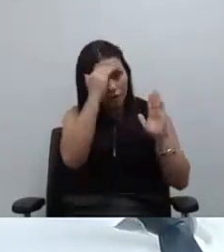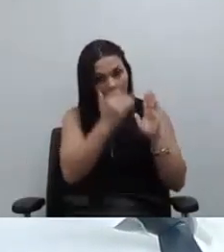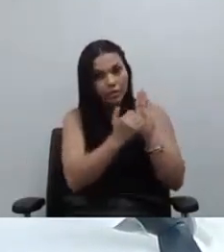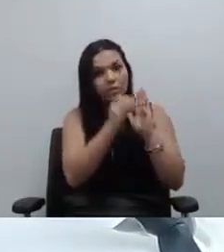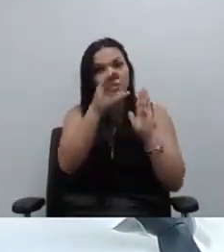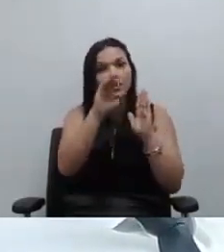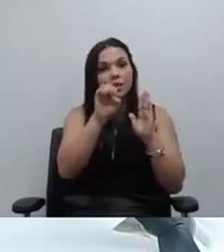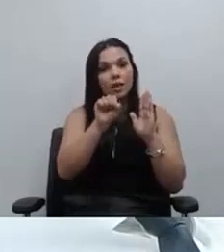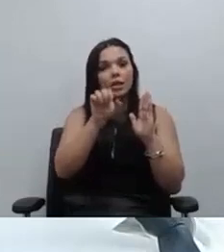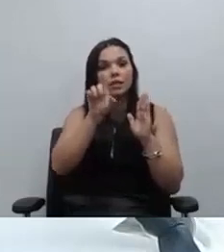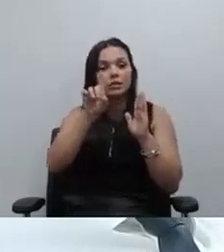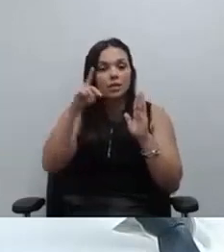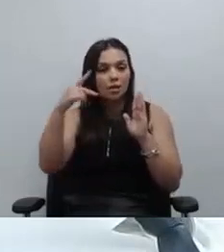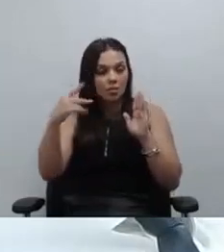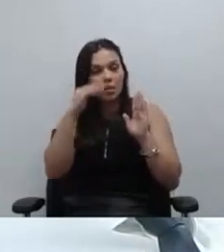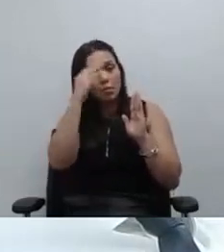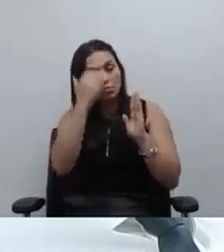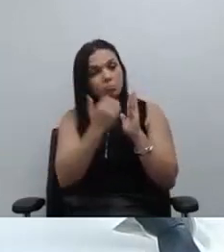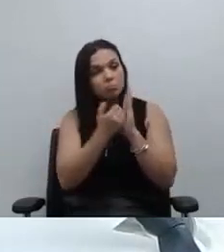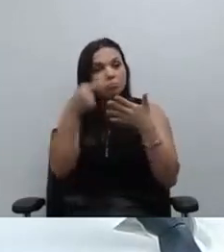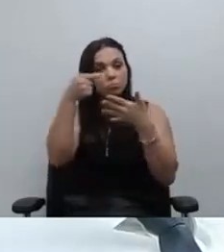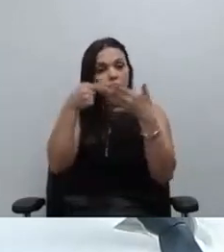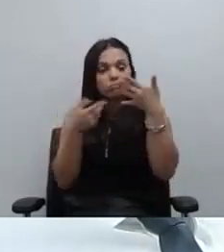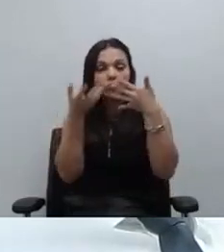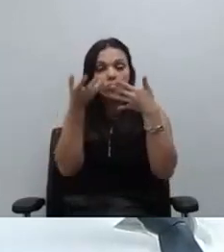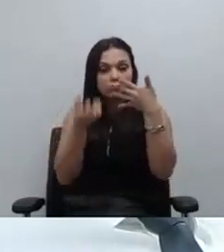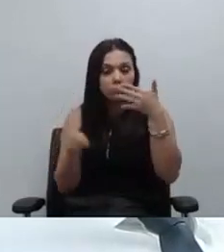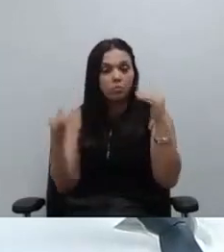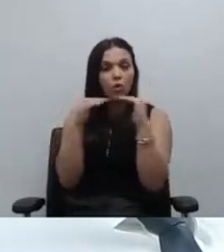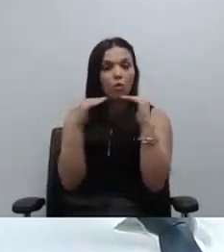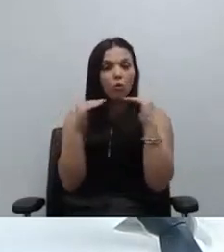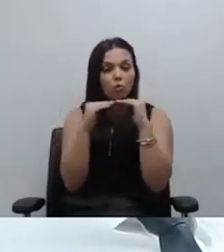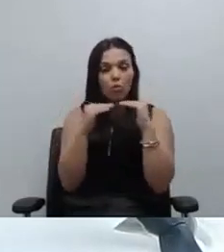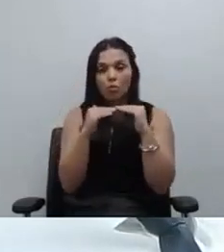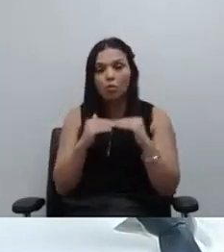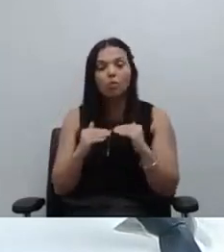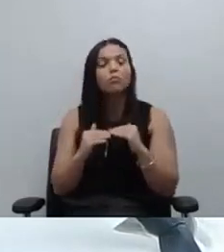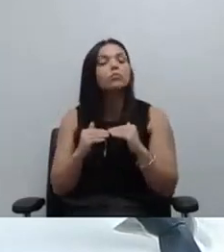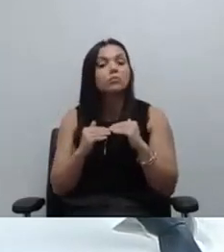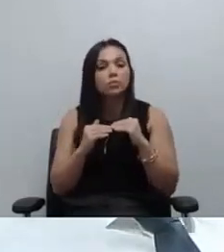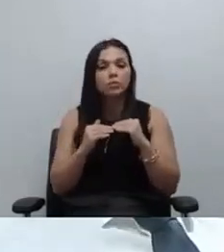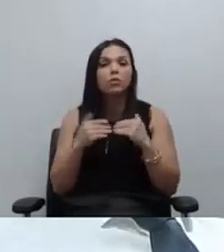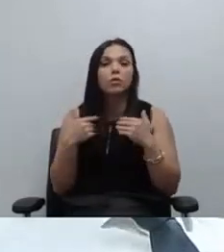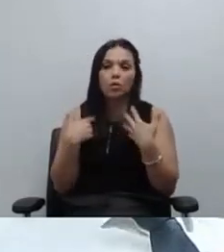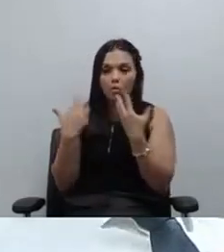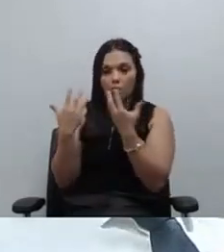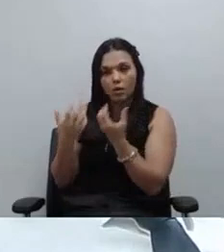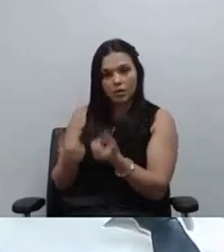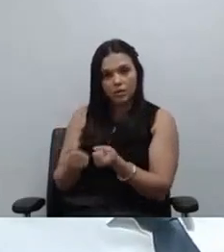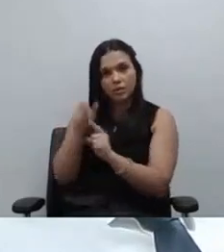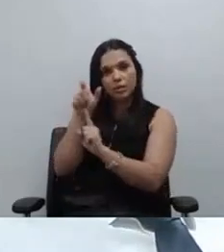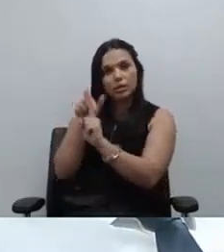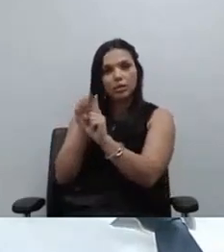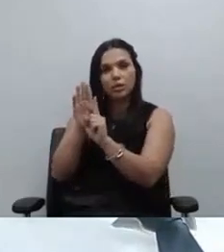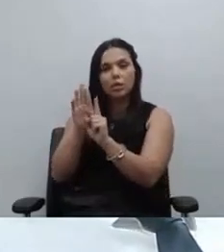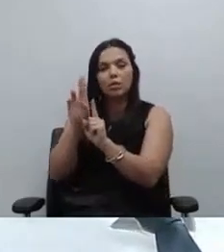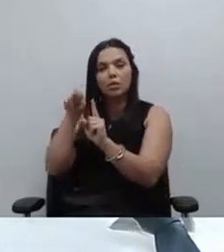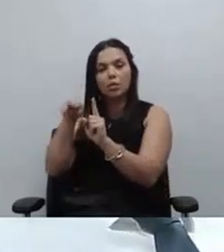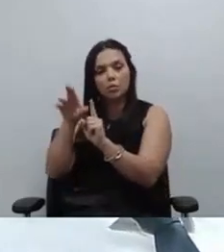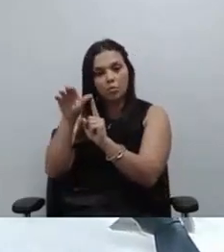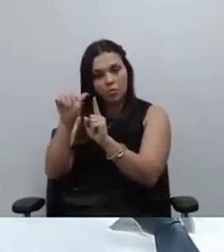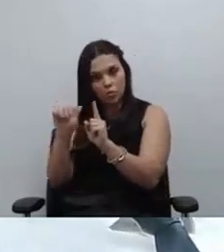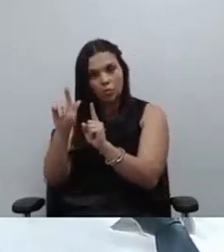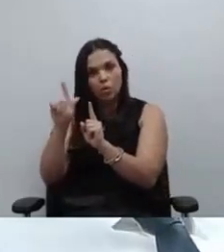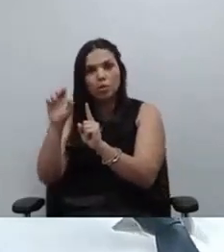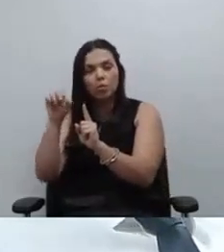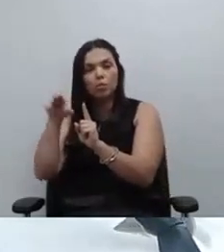número 321 foram atendidos, não se encontrando qualquer óbice ao pleiteado, acolho o pedido da defensora pública Bruna Gonçalves da Silva